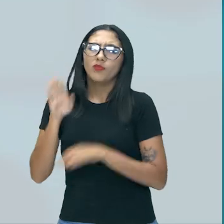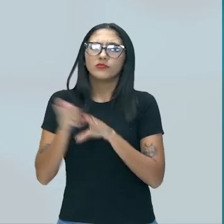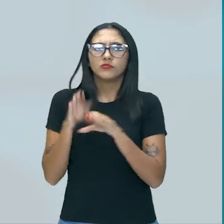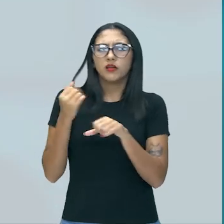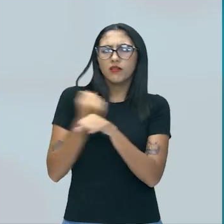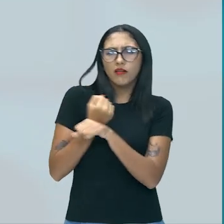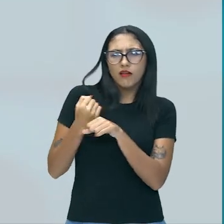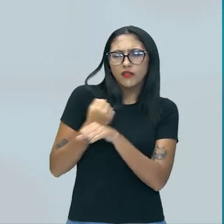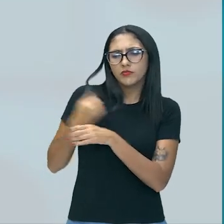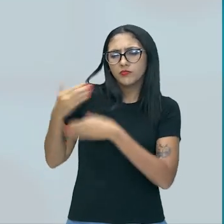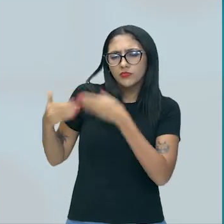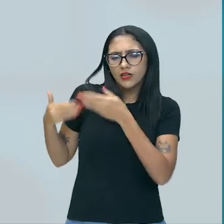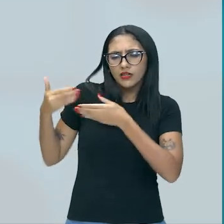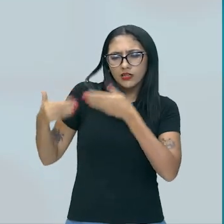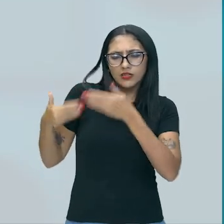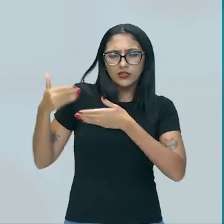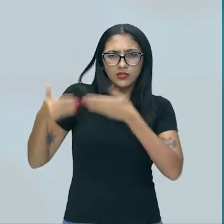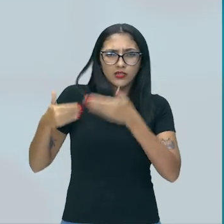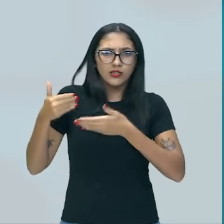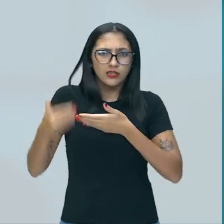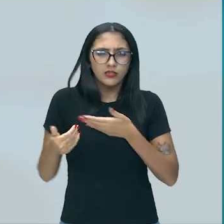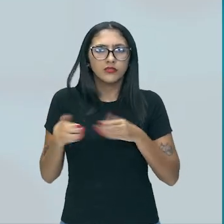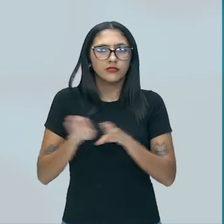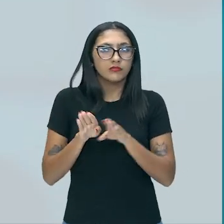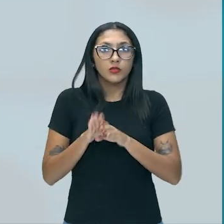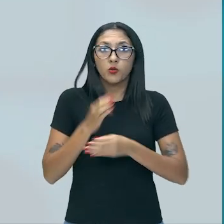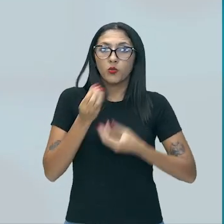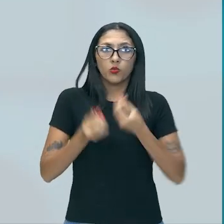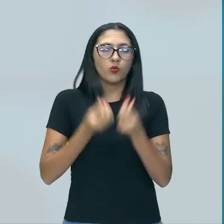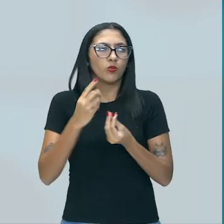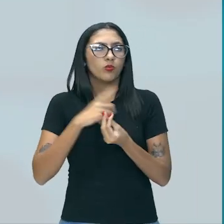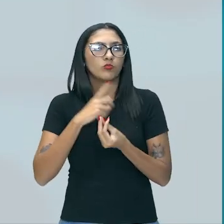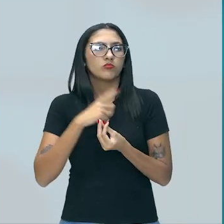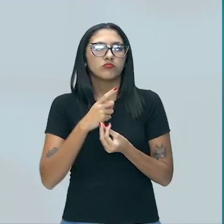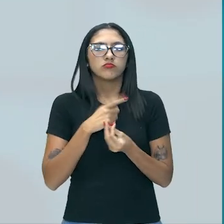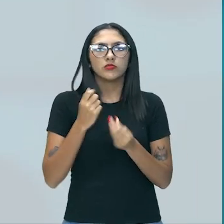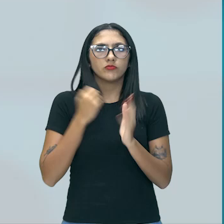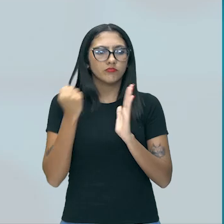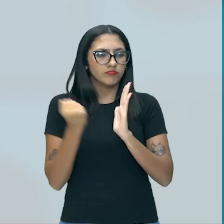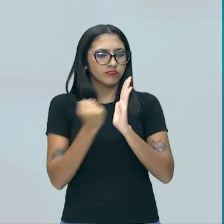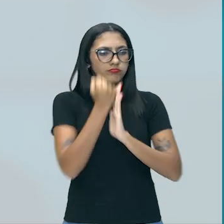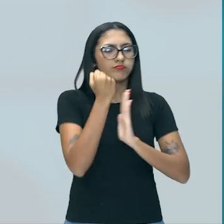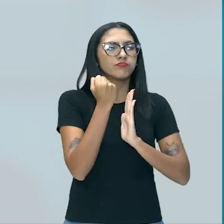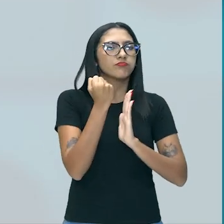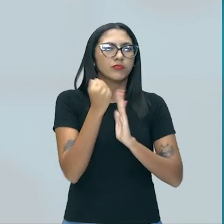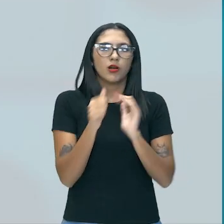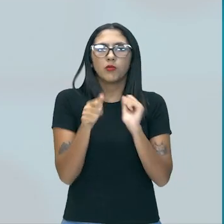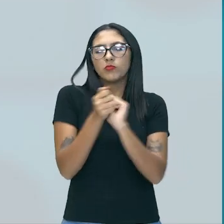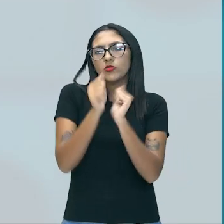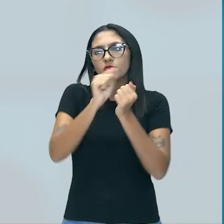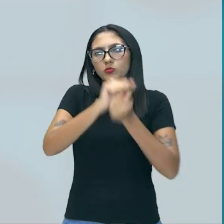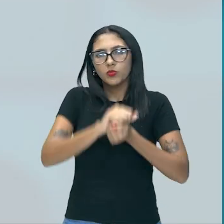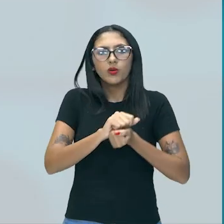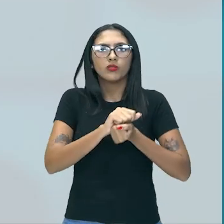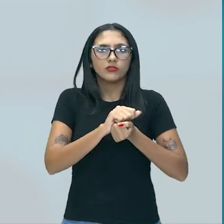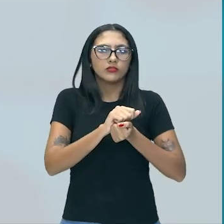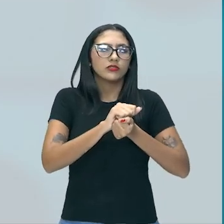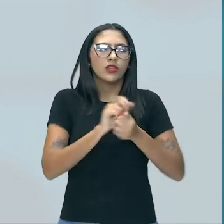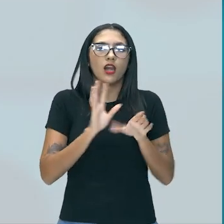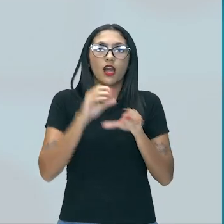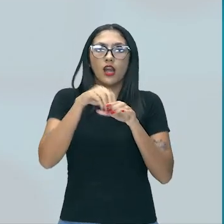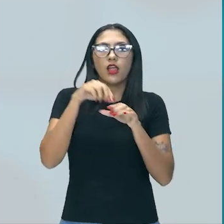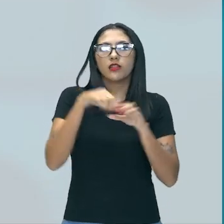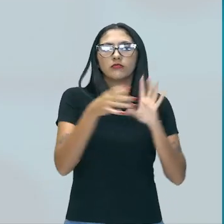se aprimorando e como ele entrou também como uma modalidade esportiva dentro dos